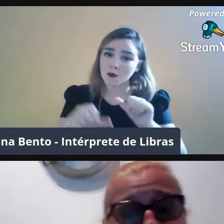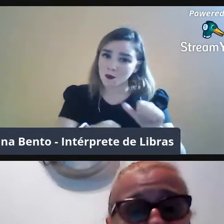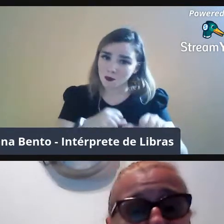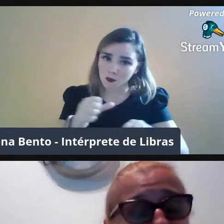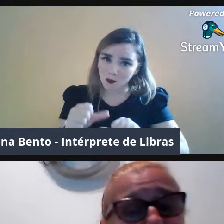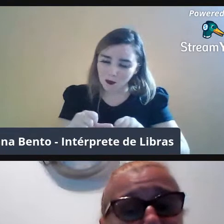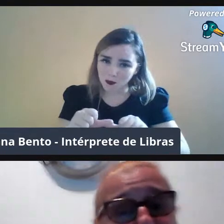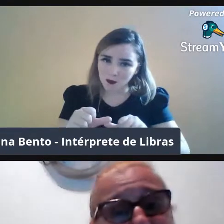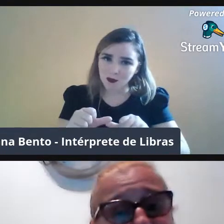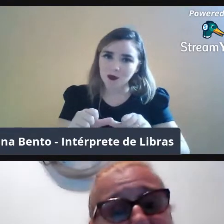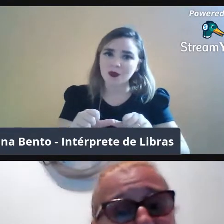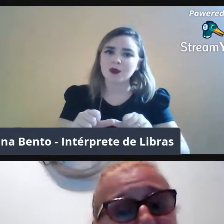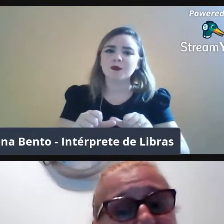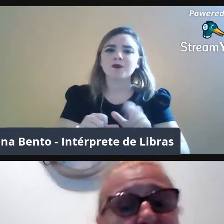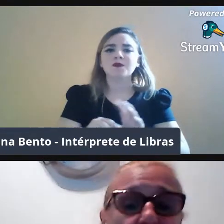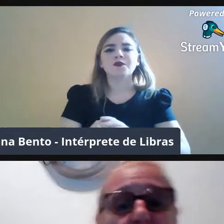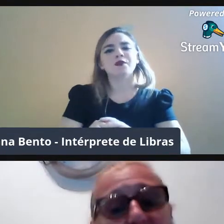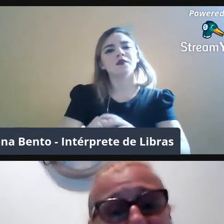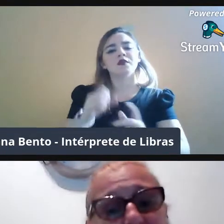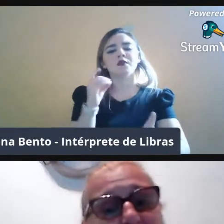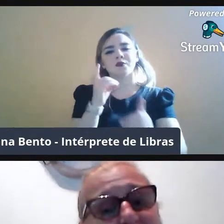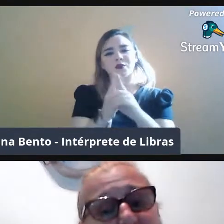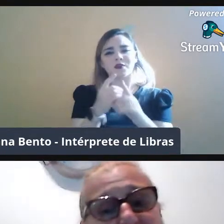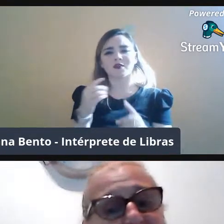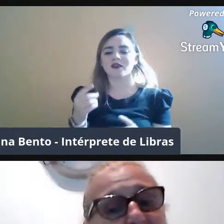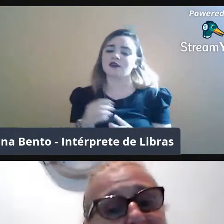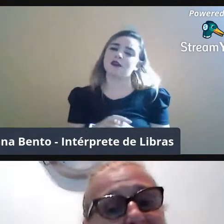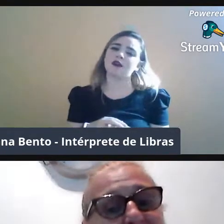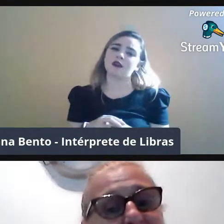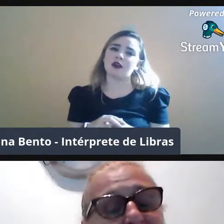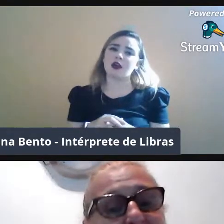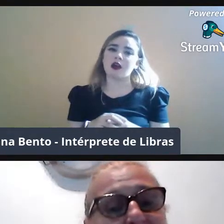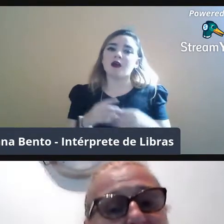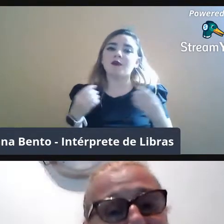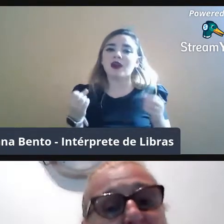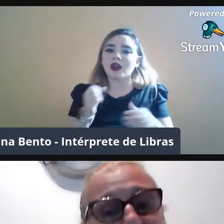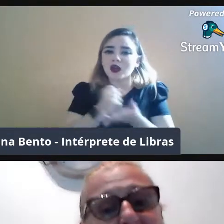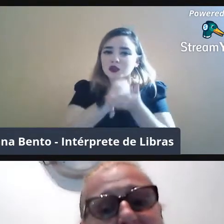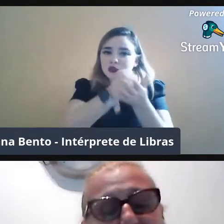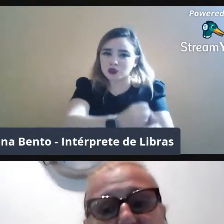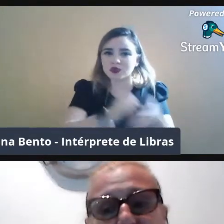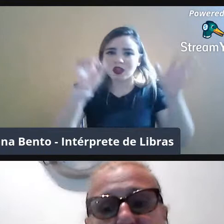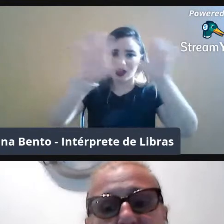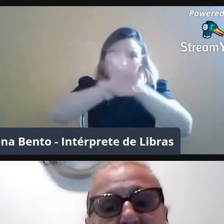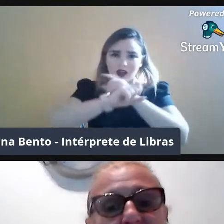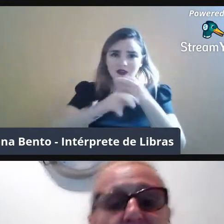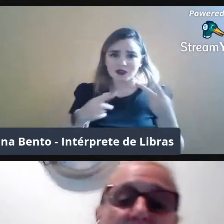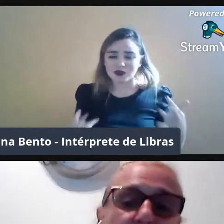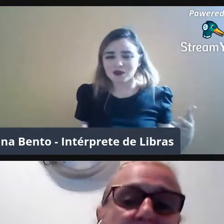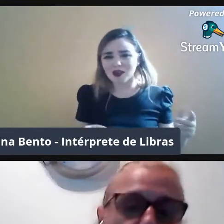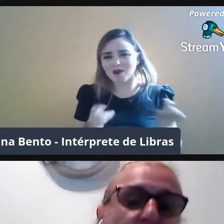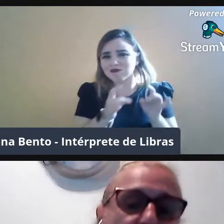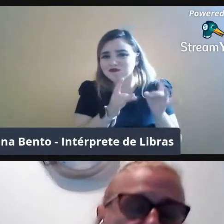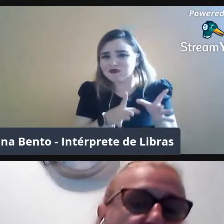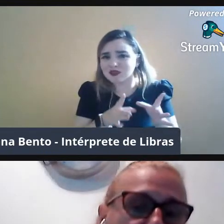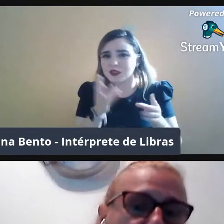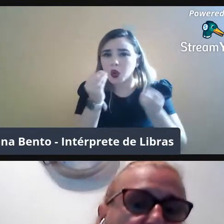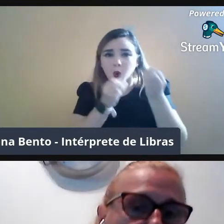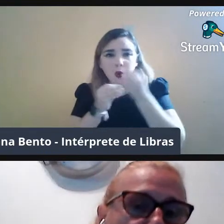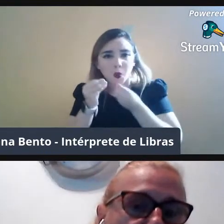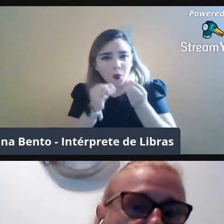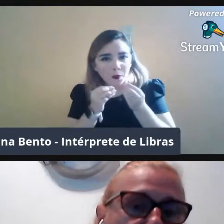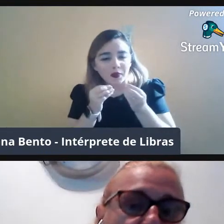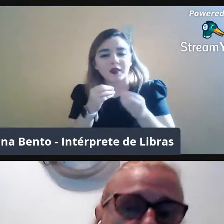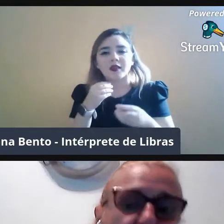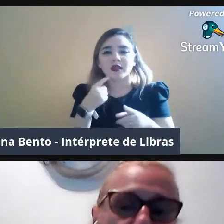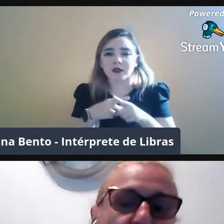em castrarem mais e comida para animais abandonados. Essas pequenas atitudes que as crianças podem fazer o